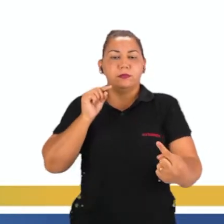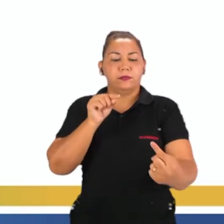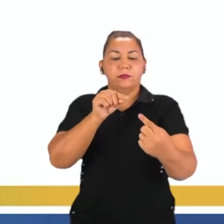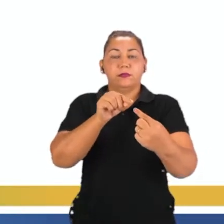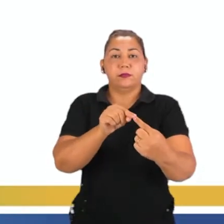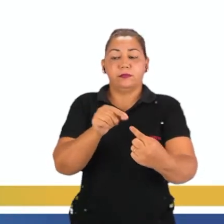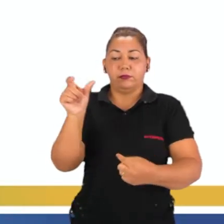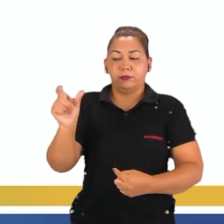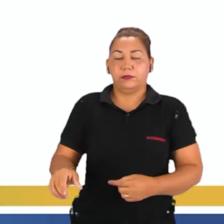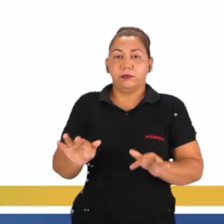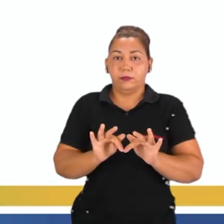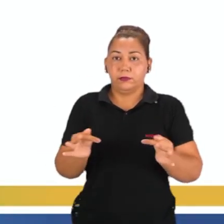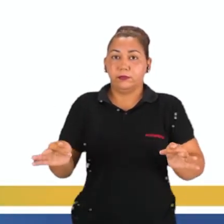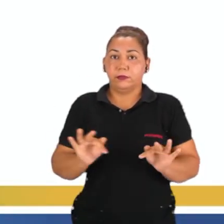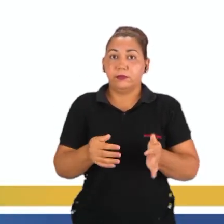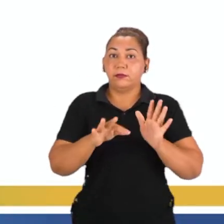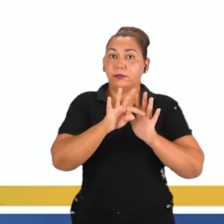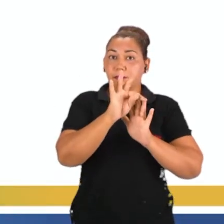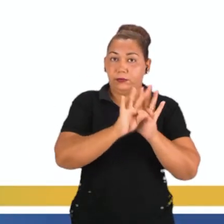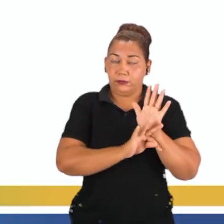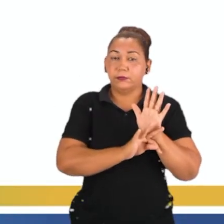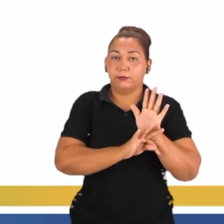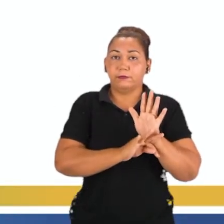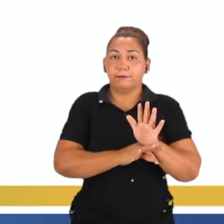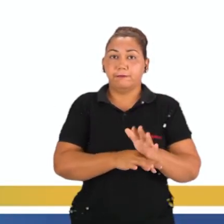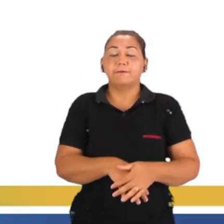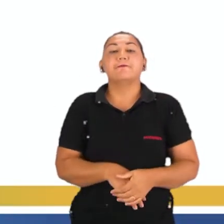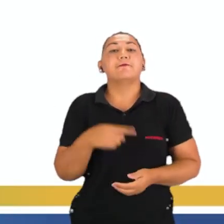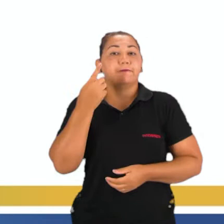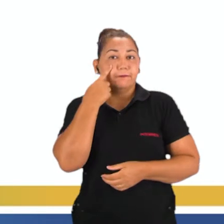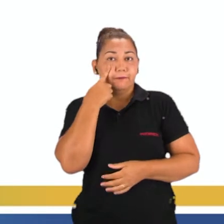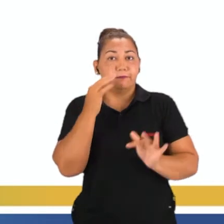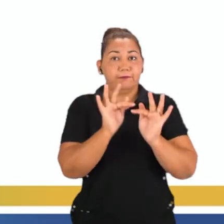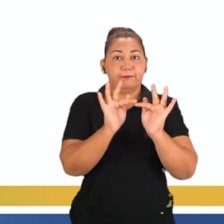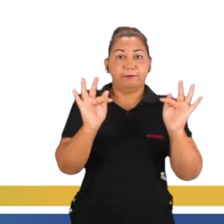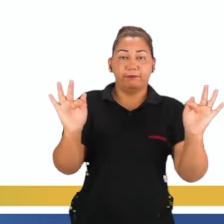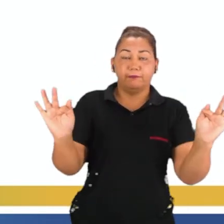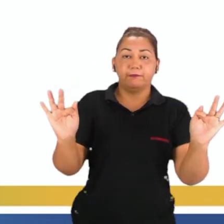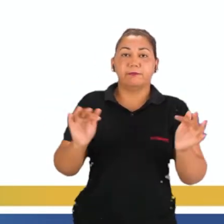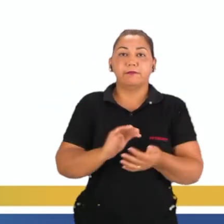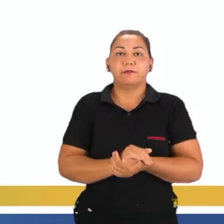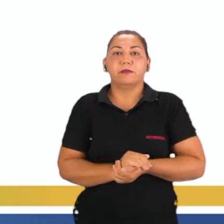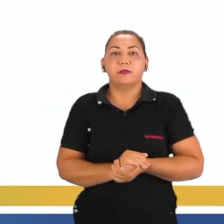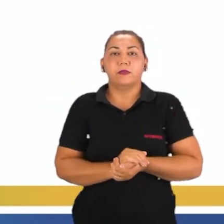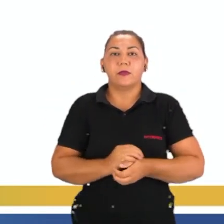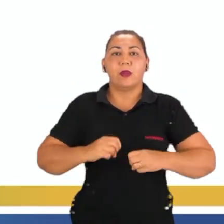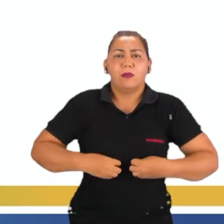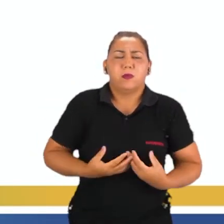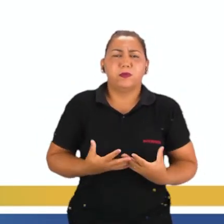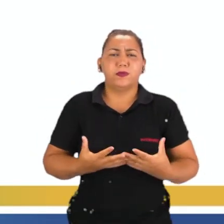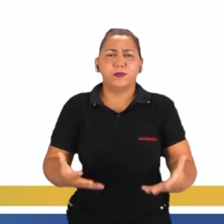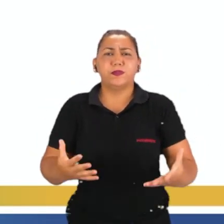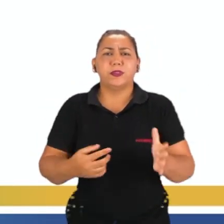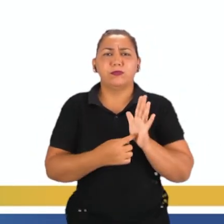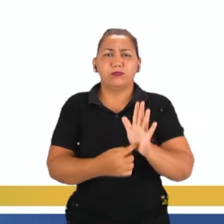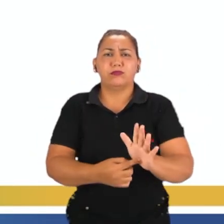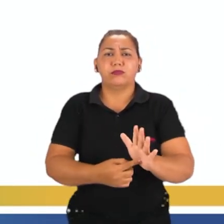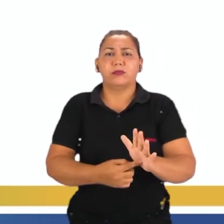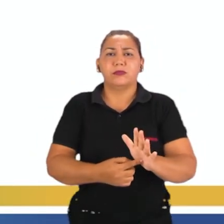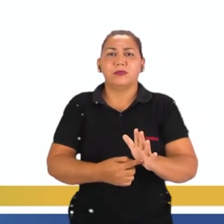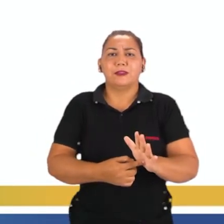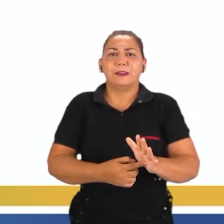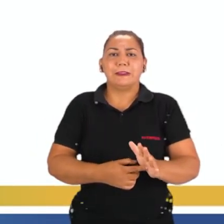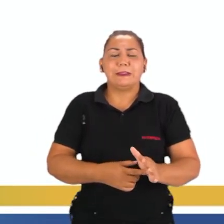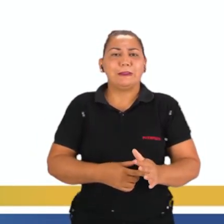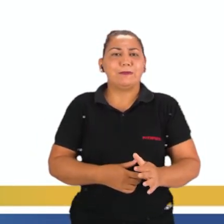Identificando o sujeito simples no texto. Vejam as frases. Eu venho manifestar meu descontentamento.